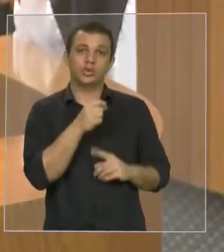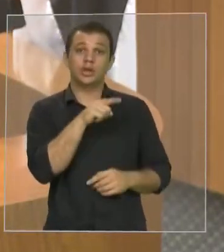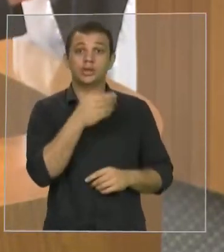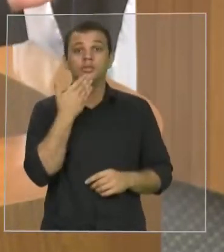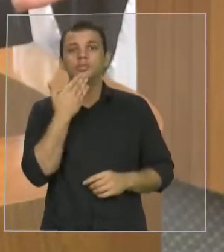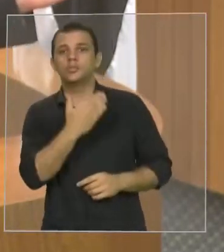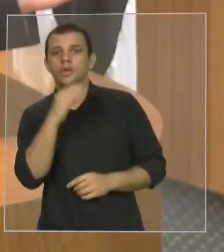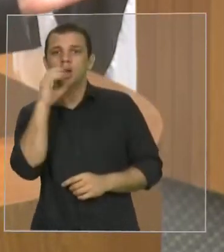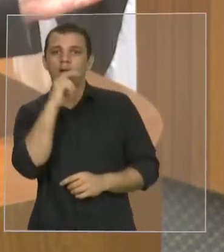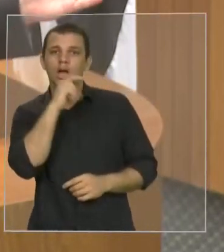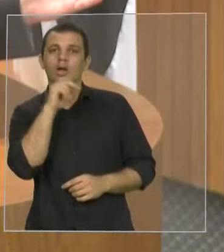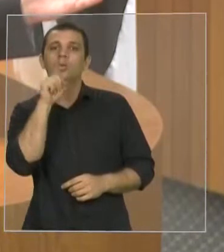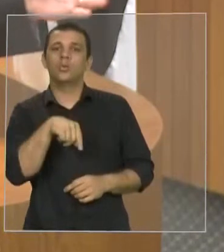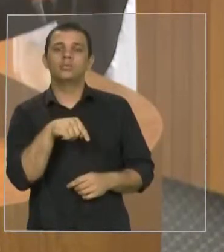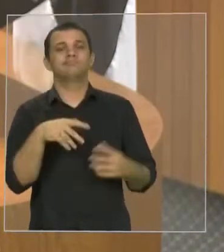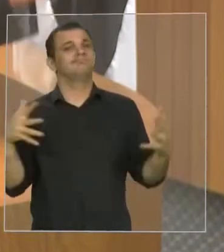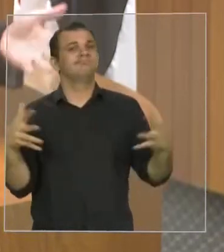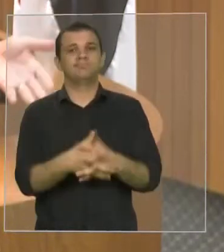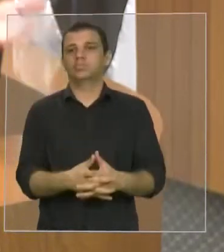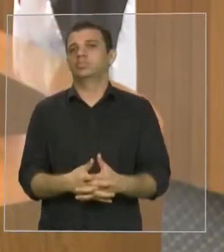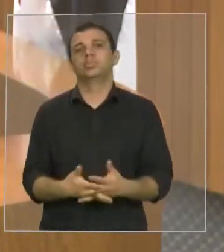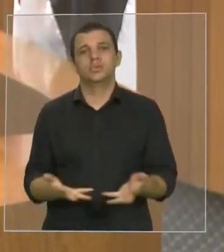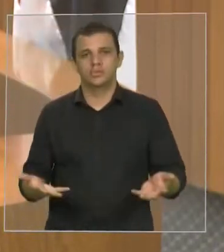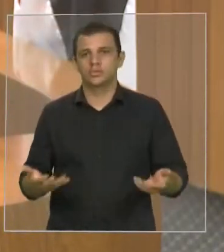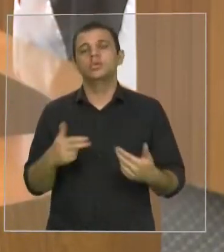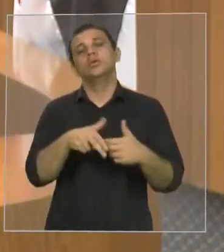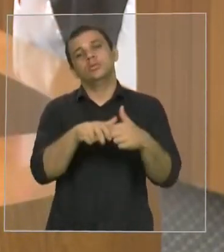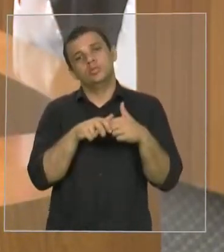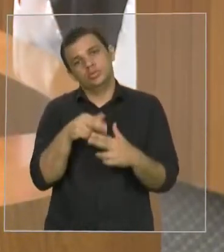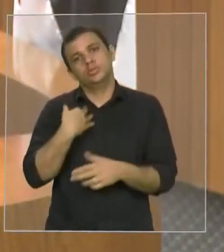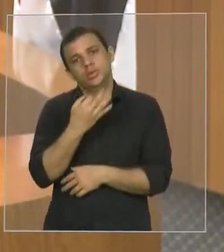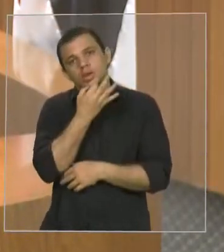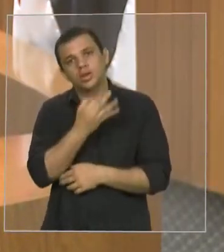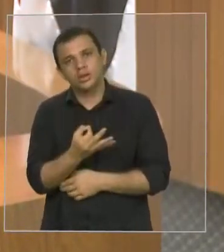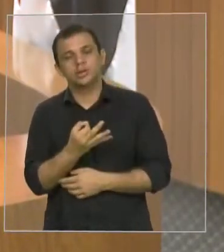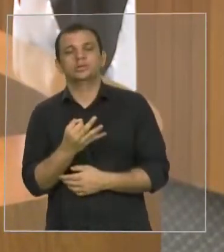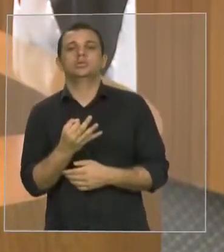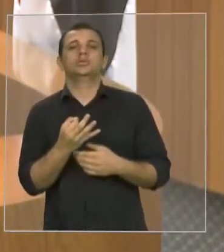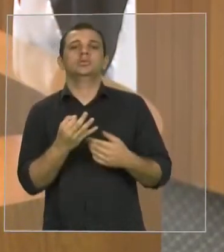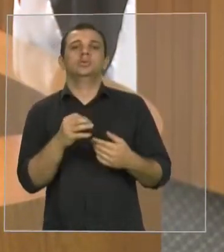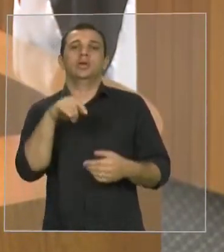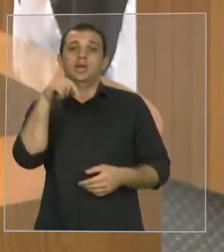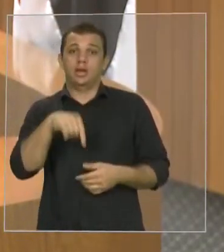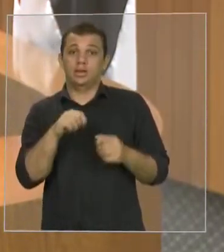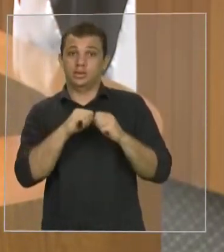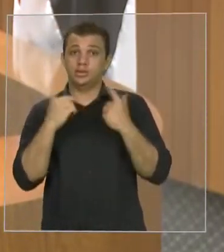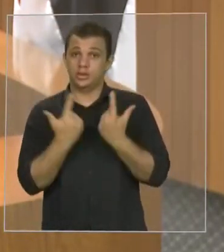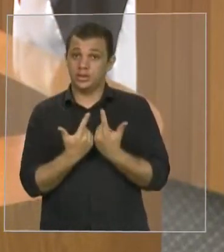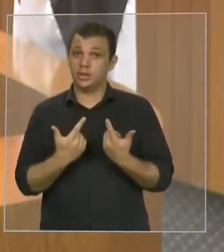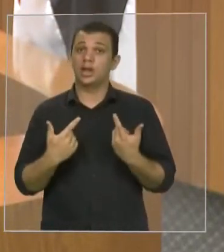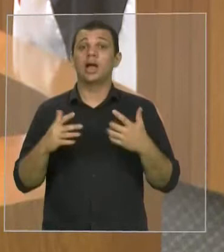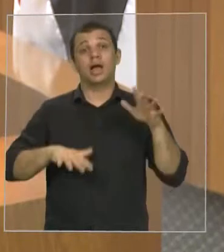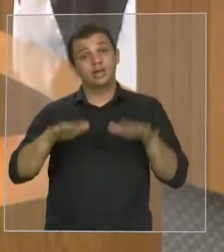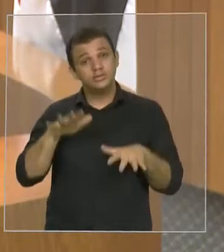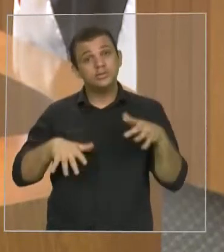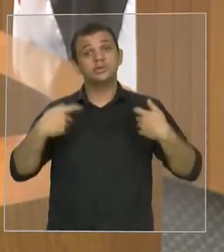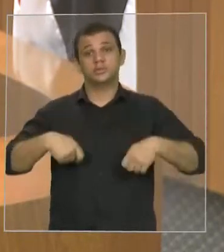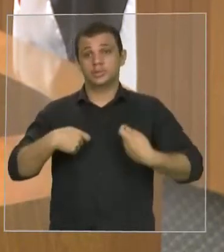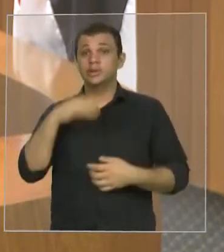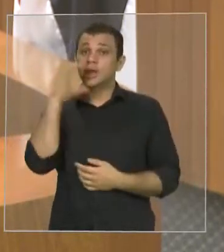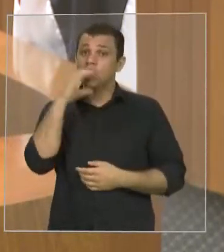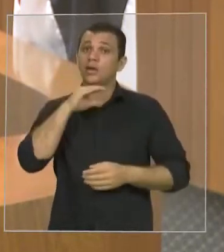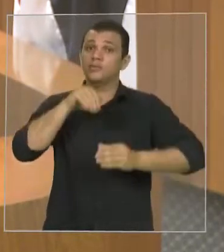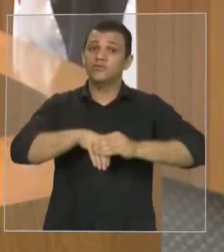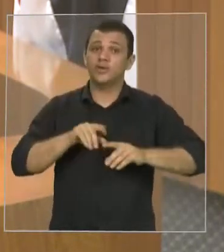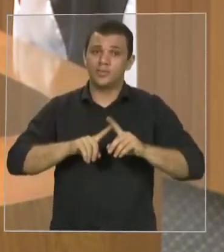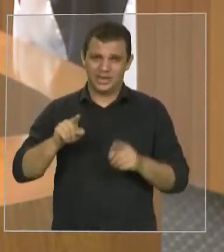exatamente atrapalhar toda essa situação. Portanto, eu digo, reconheço que há casos que essa casa deve aprovar matérias em regime de urgência, mas